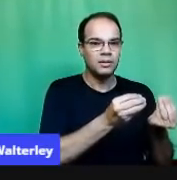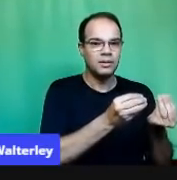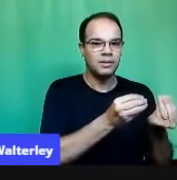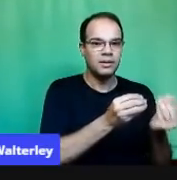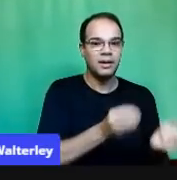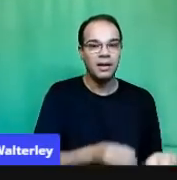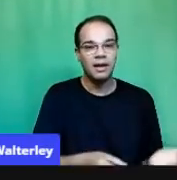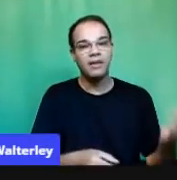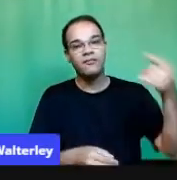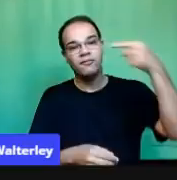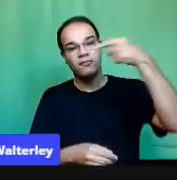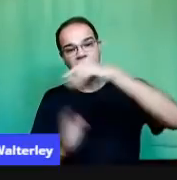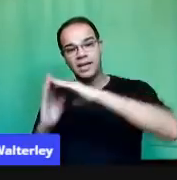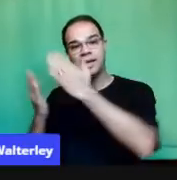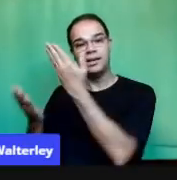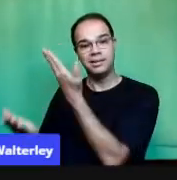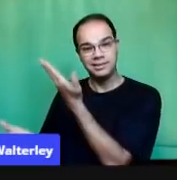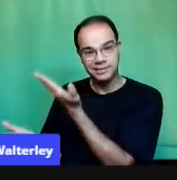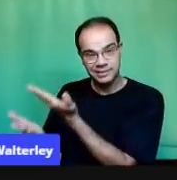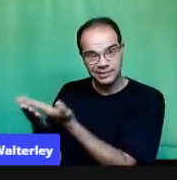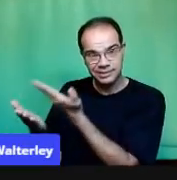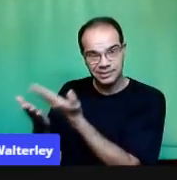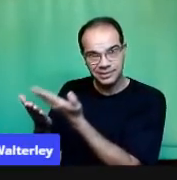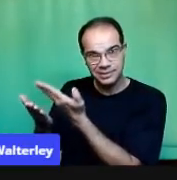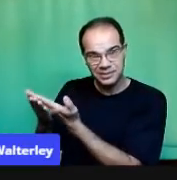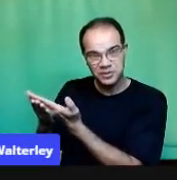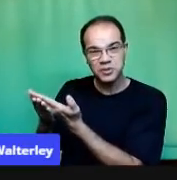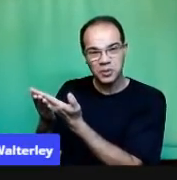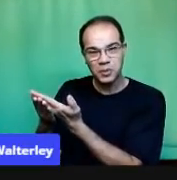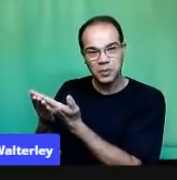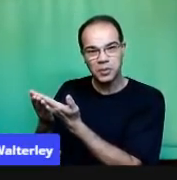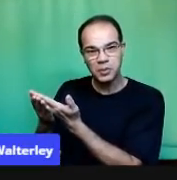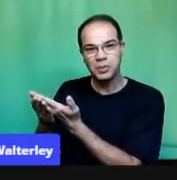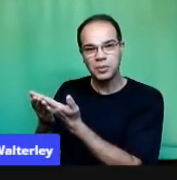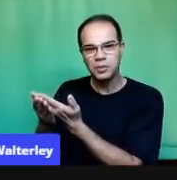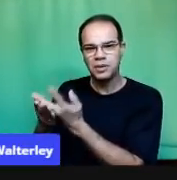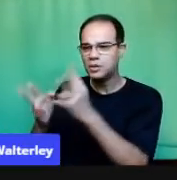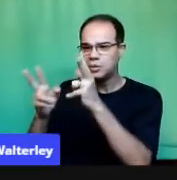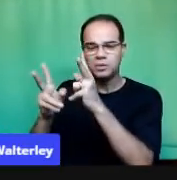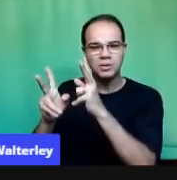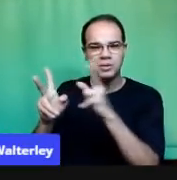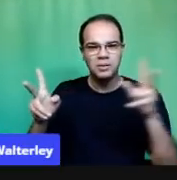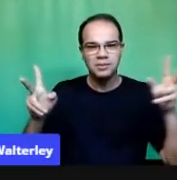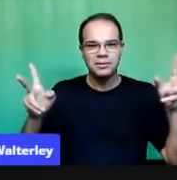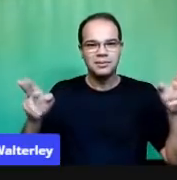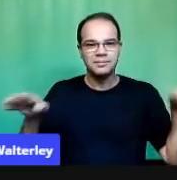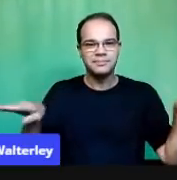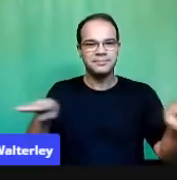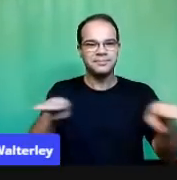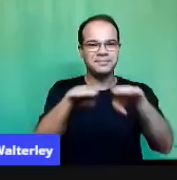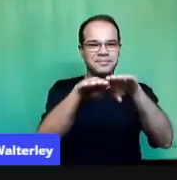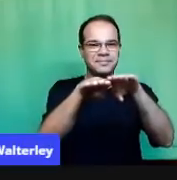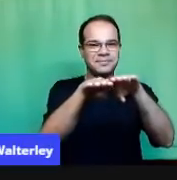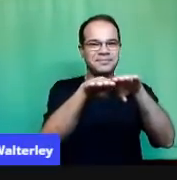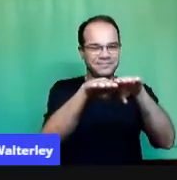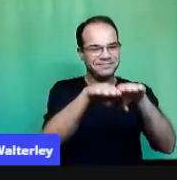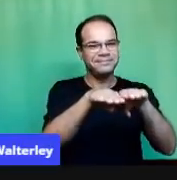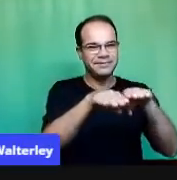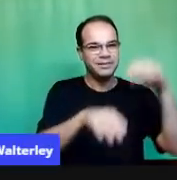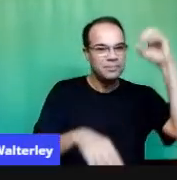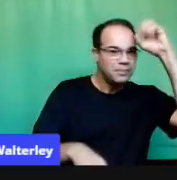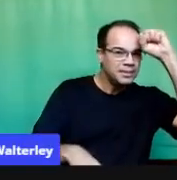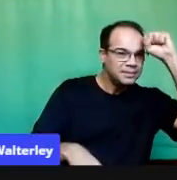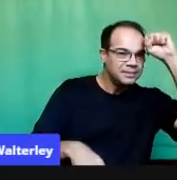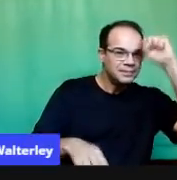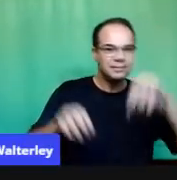resultado artístico na vida dessa criança, um resultado cultural. Mas como